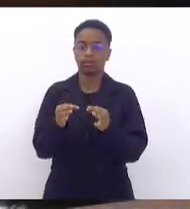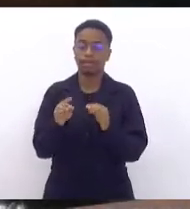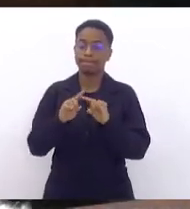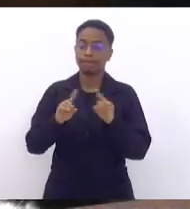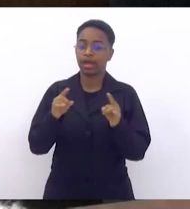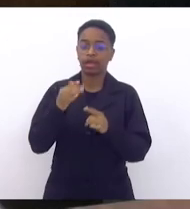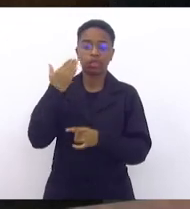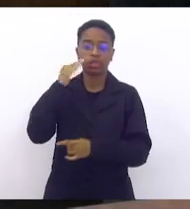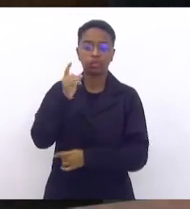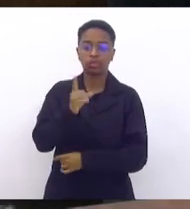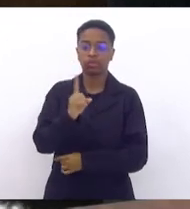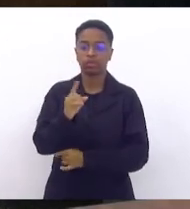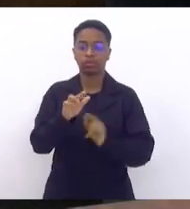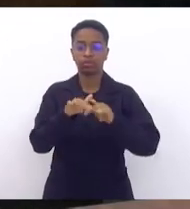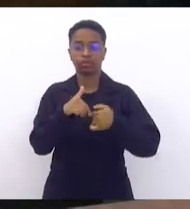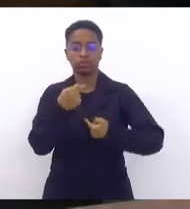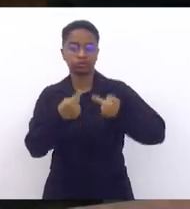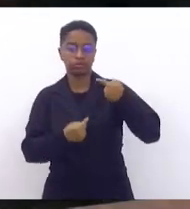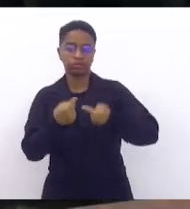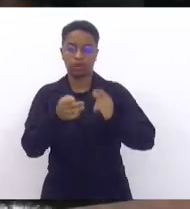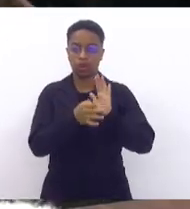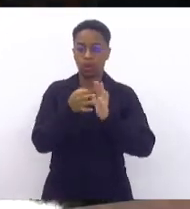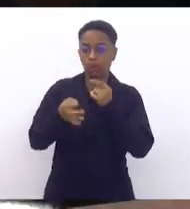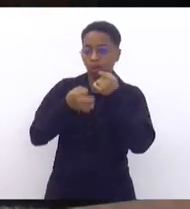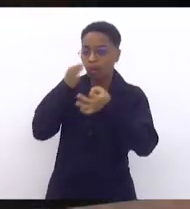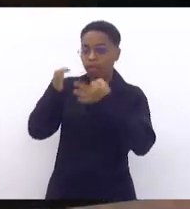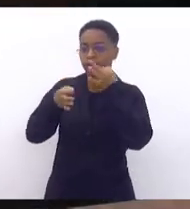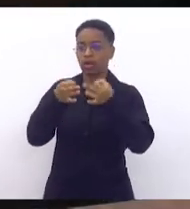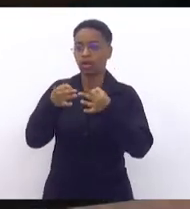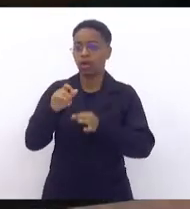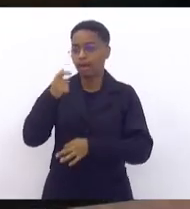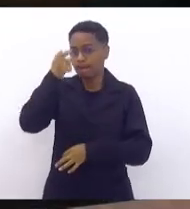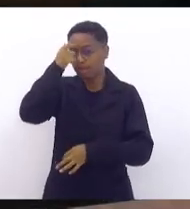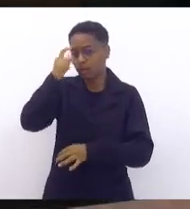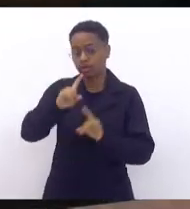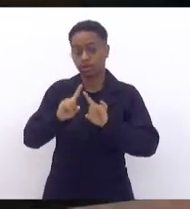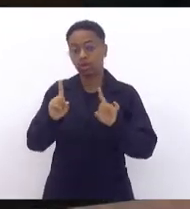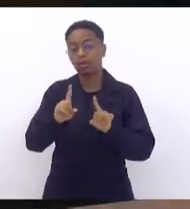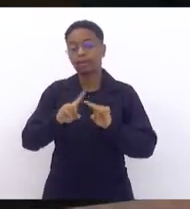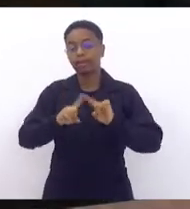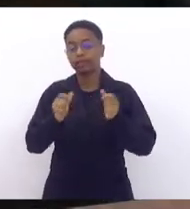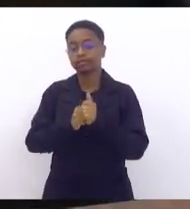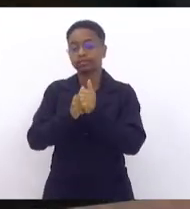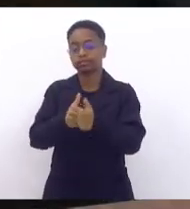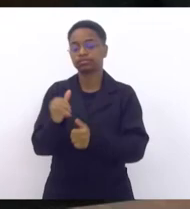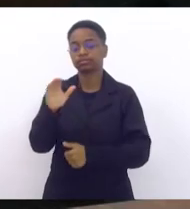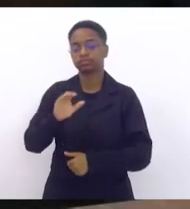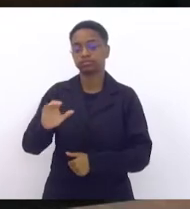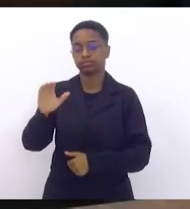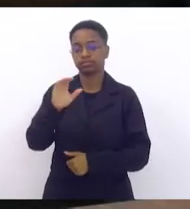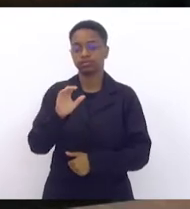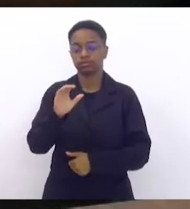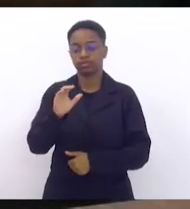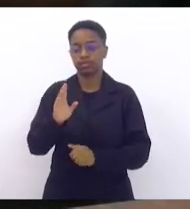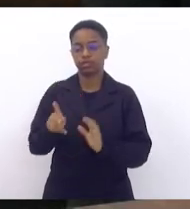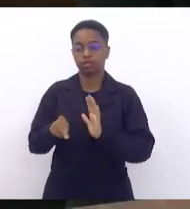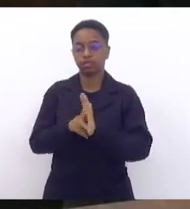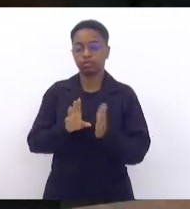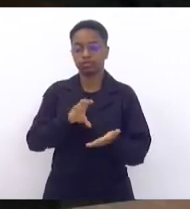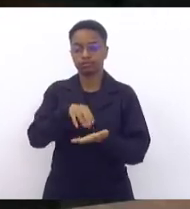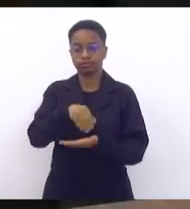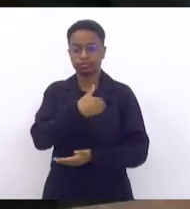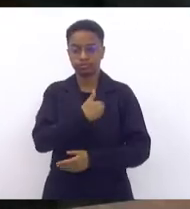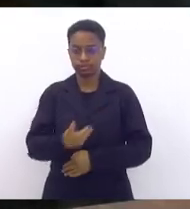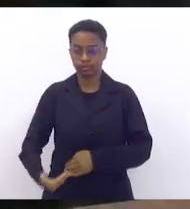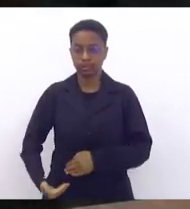entender a partir de debates opinativos, morais, mas debate científico, feito pelos órgãos públicos. Tem